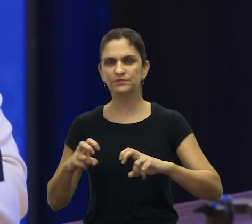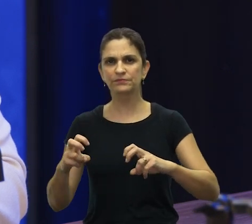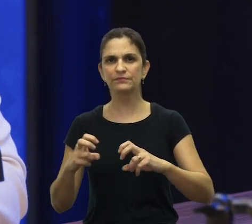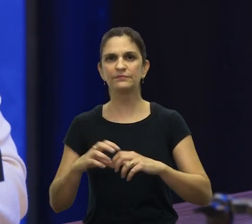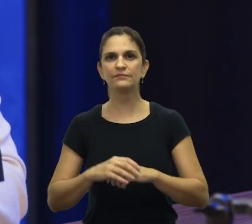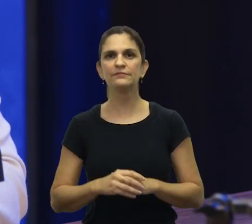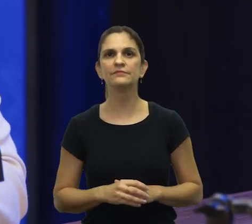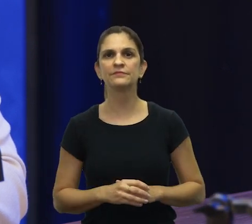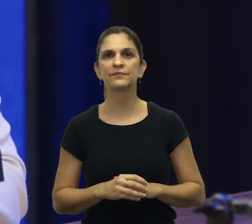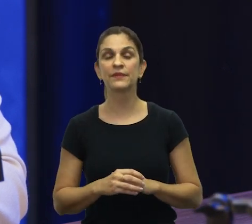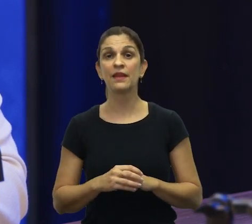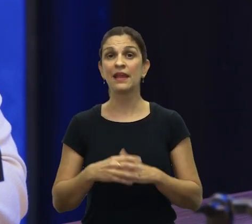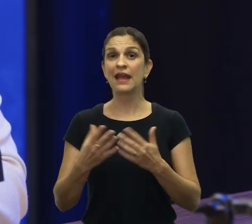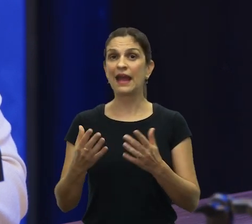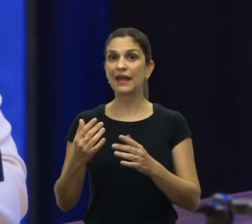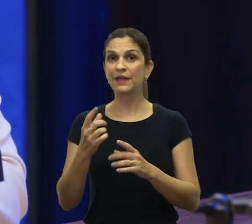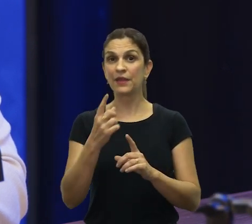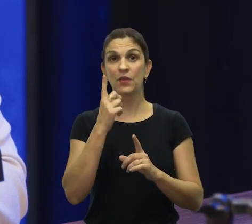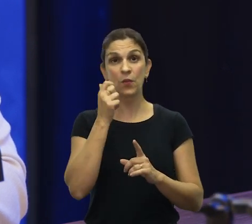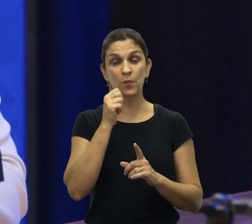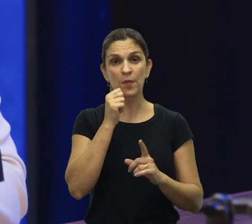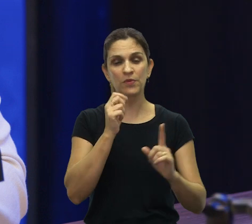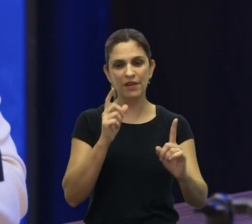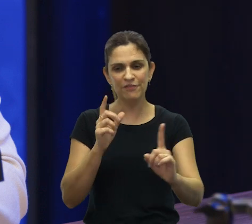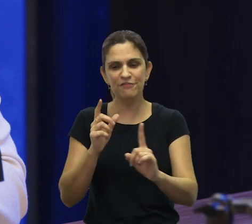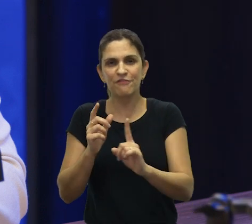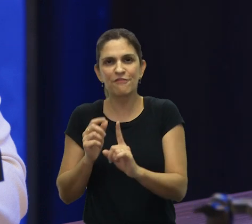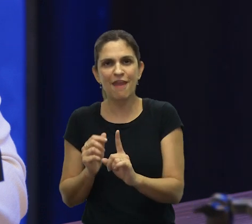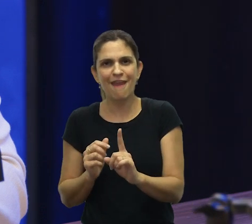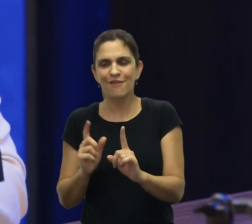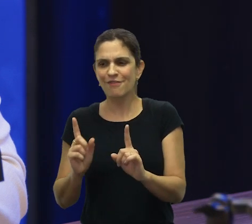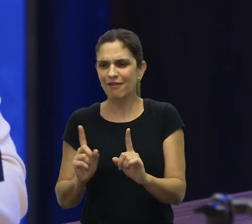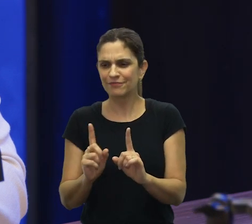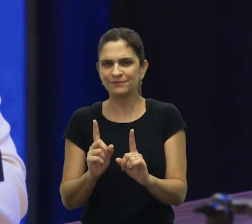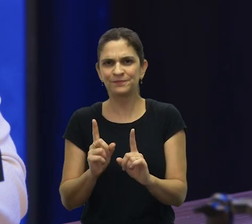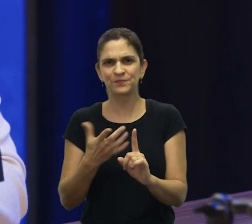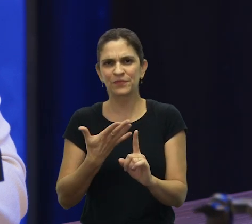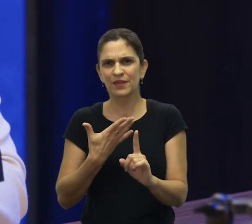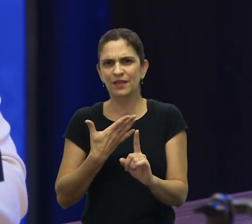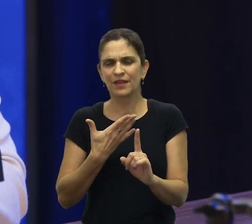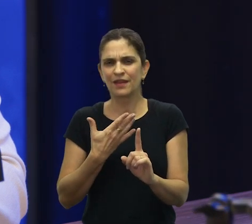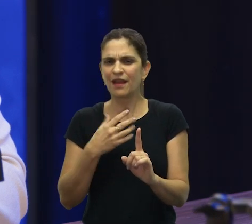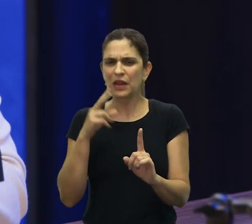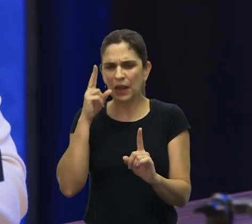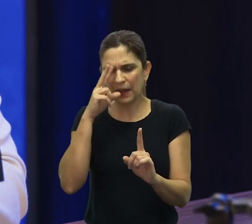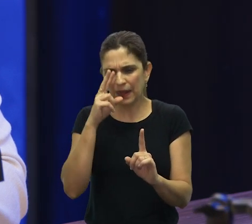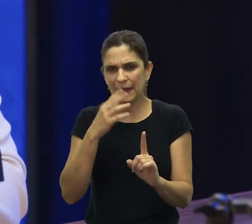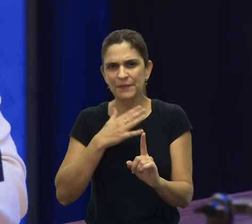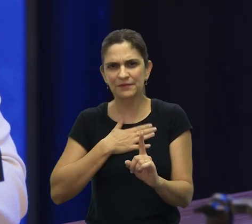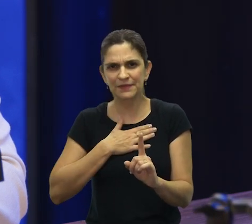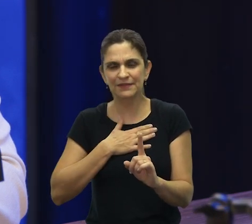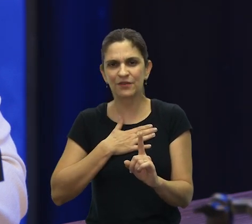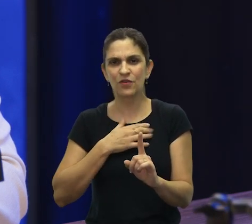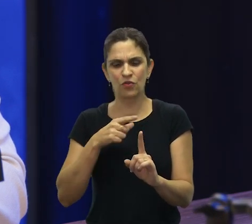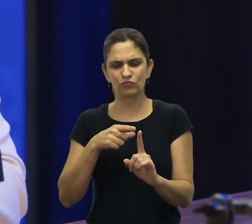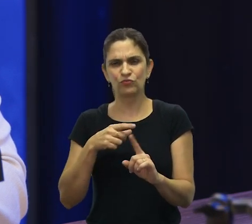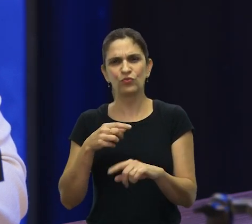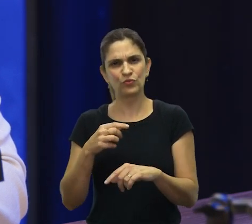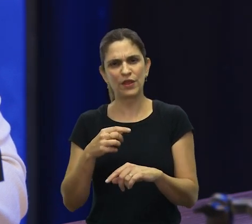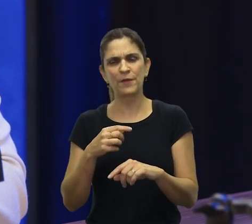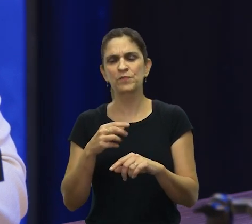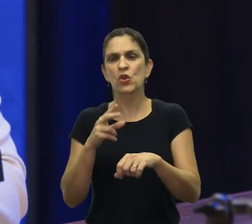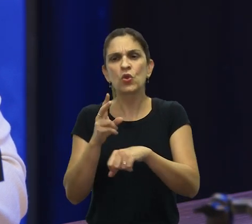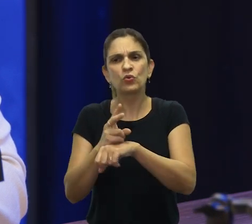senhora. Falou: doutor Vitor, talvez o senhor não lembre de mim, mas o senhor cuidou da minha